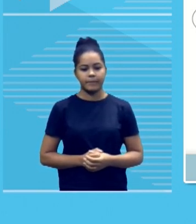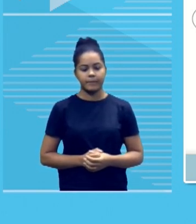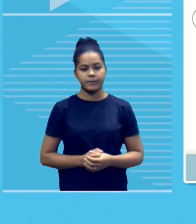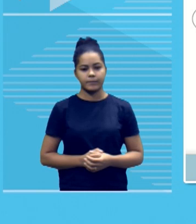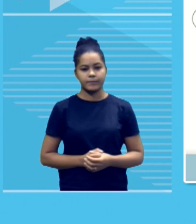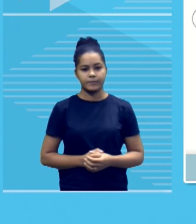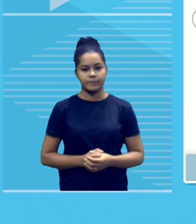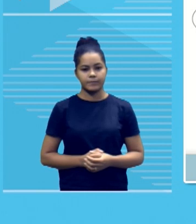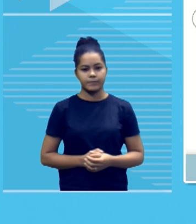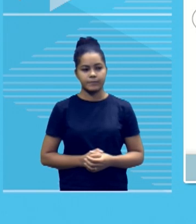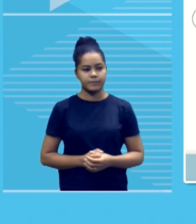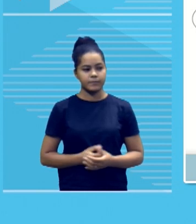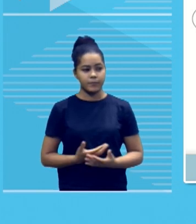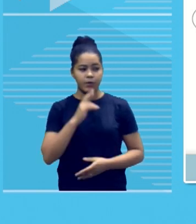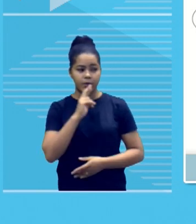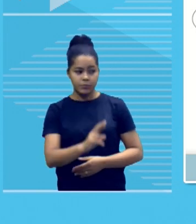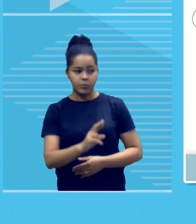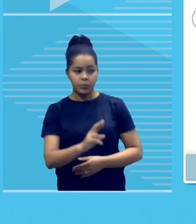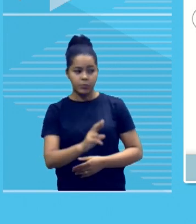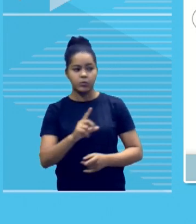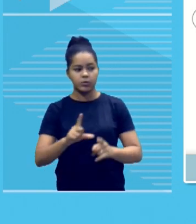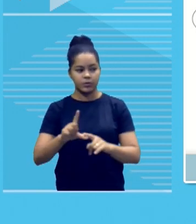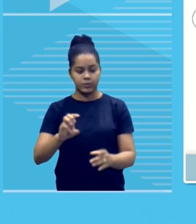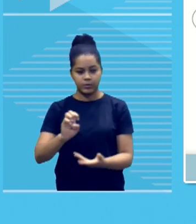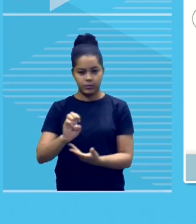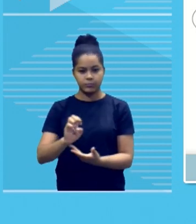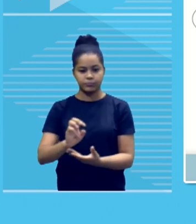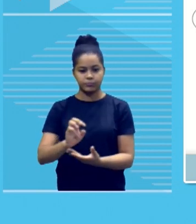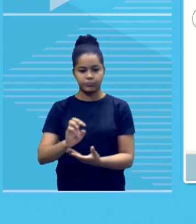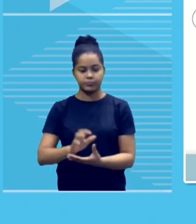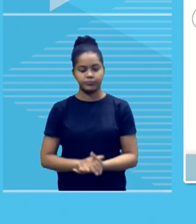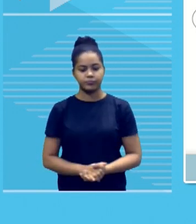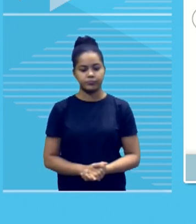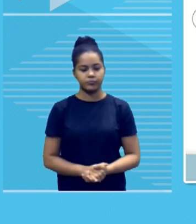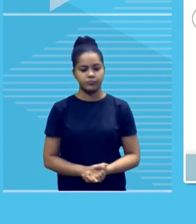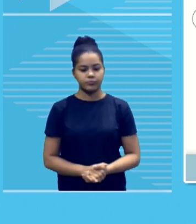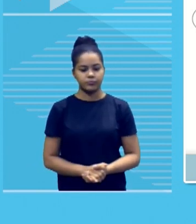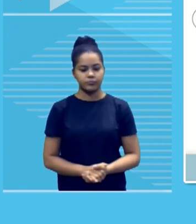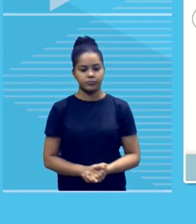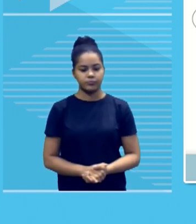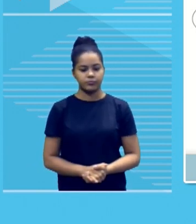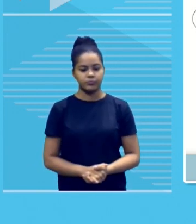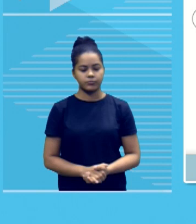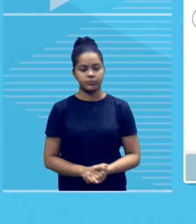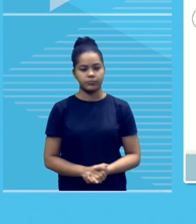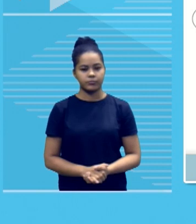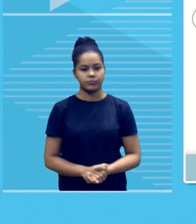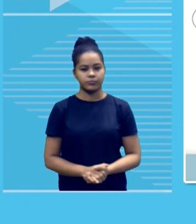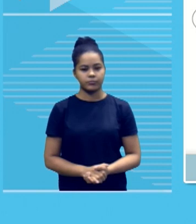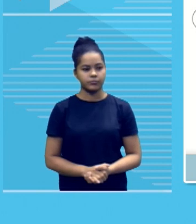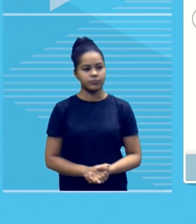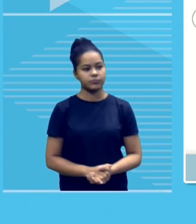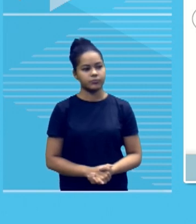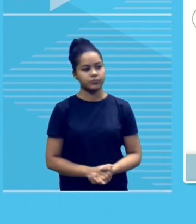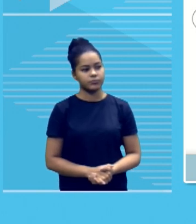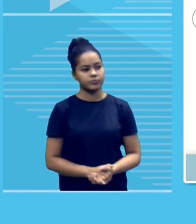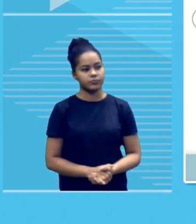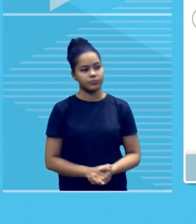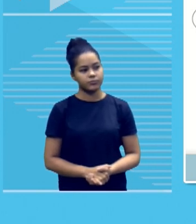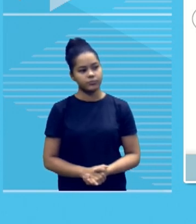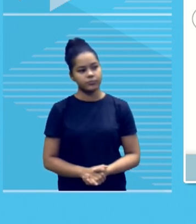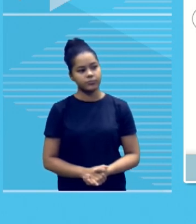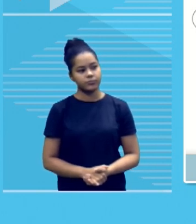metameria o isomeria de compensação número de compensação vamos lá